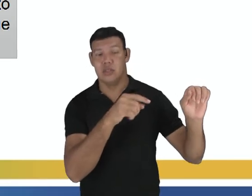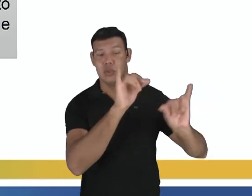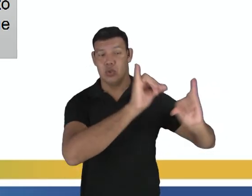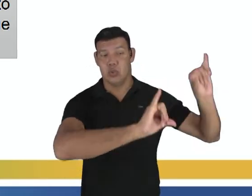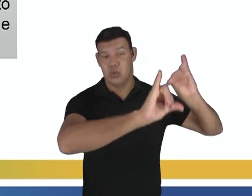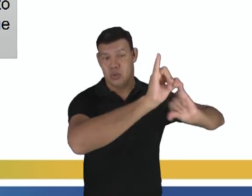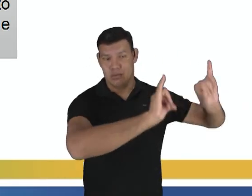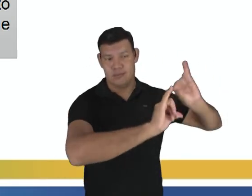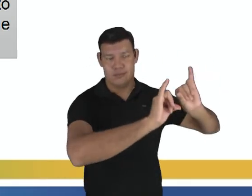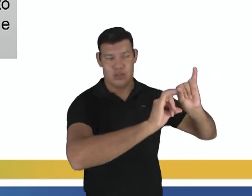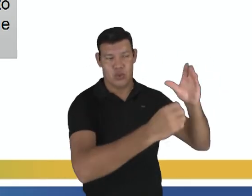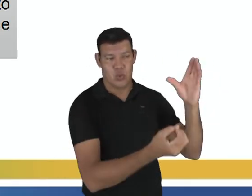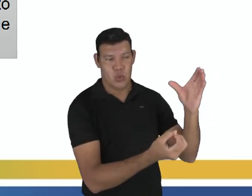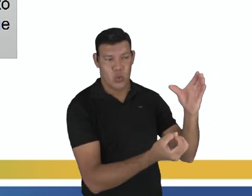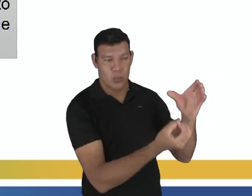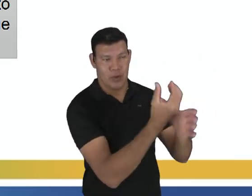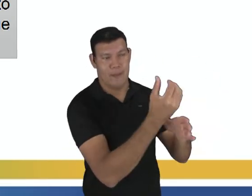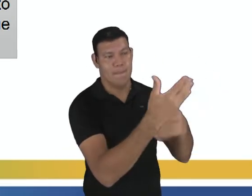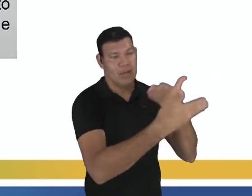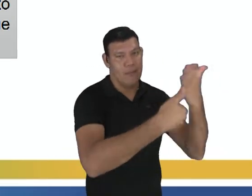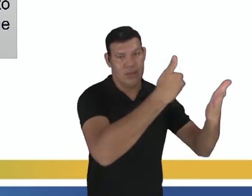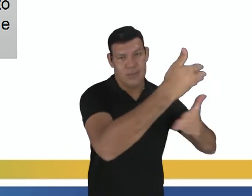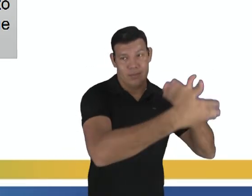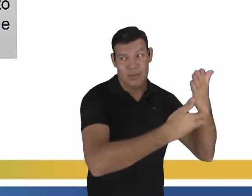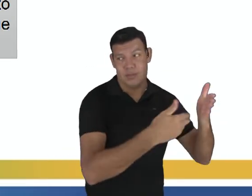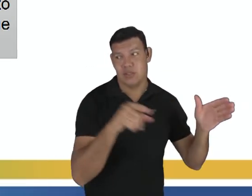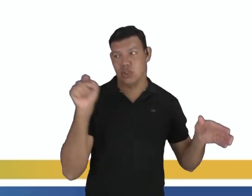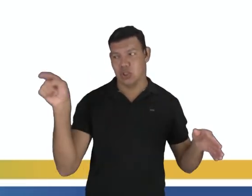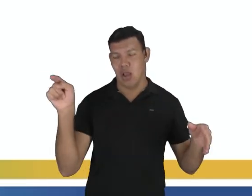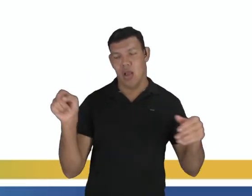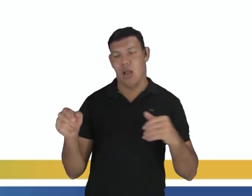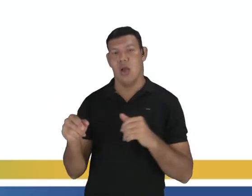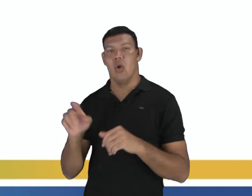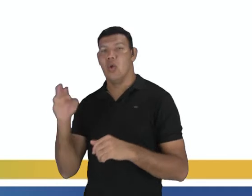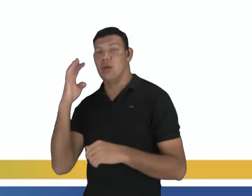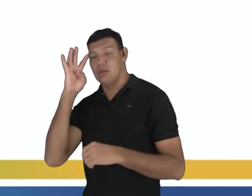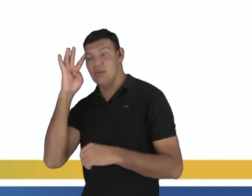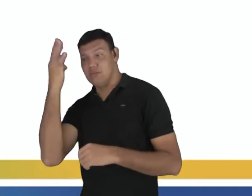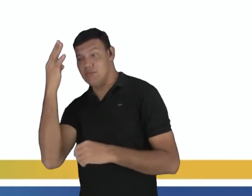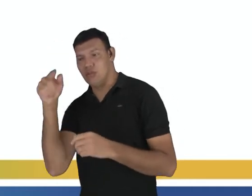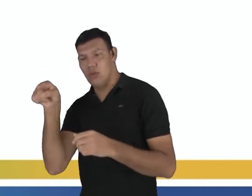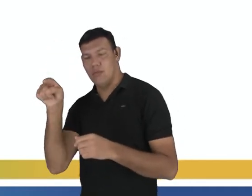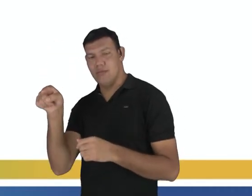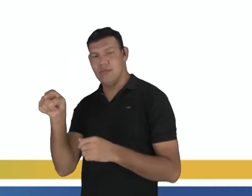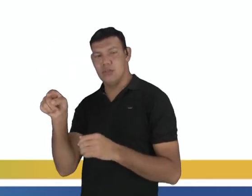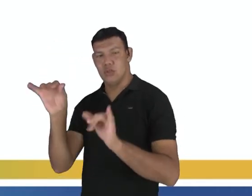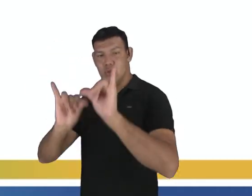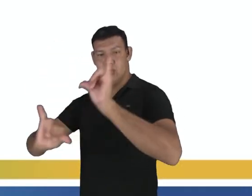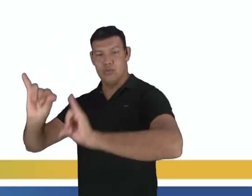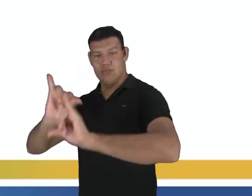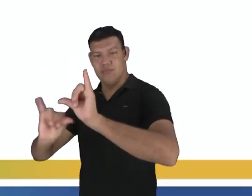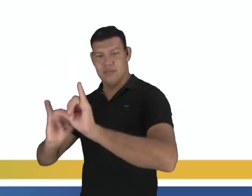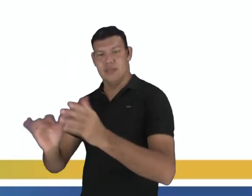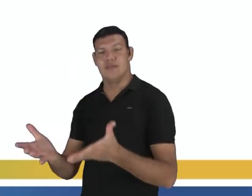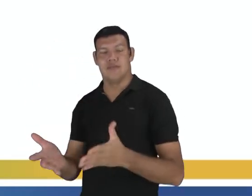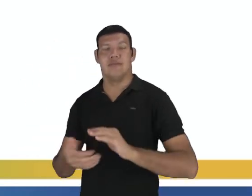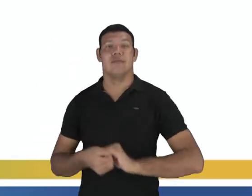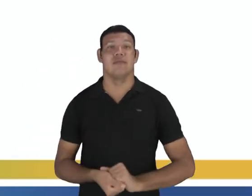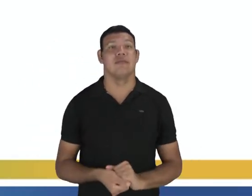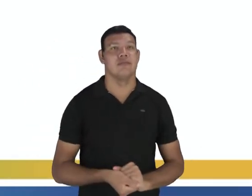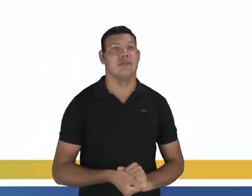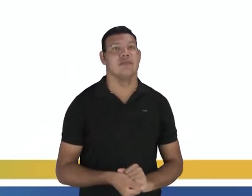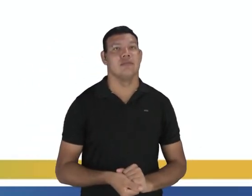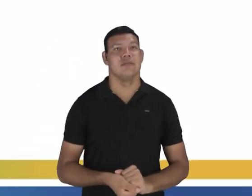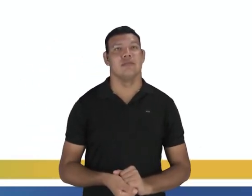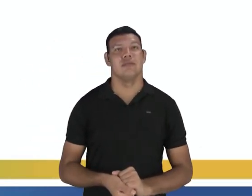e quem são as substâncias produtos, ok? Quais são os componentes de uma equação química? O que a